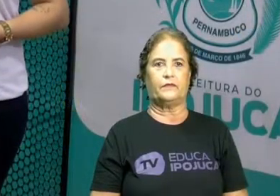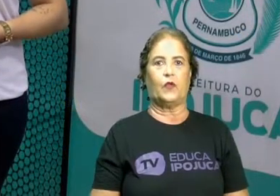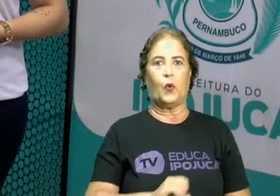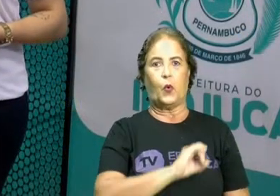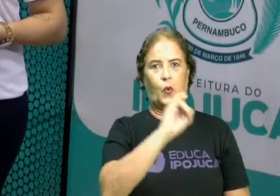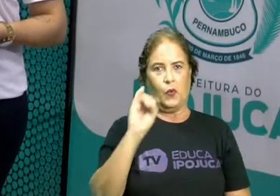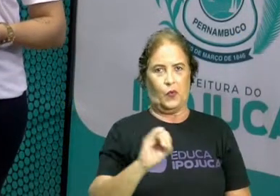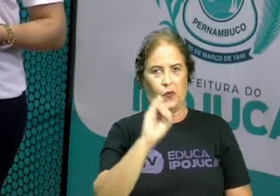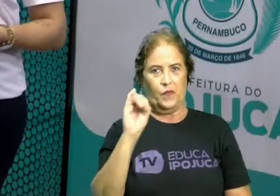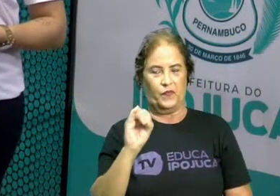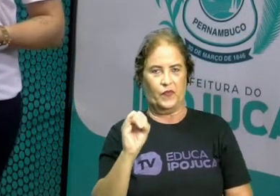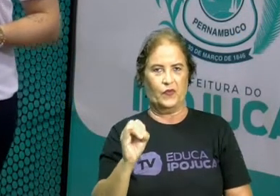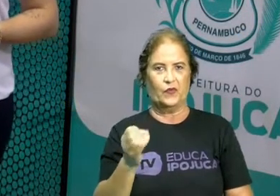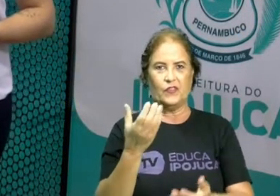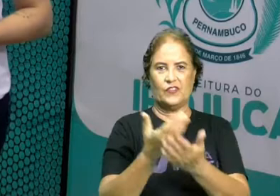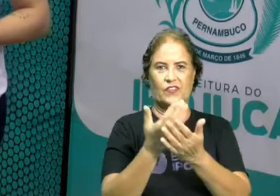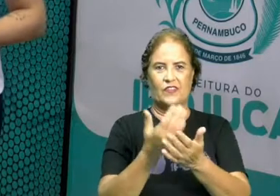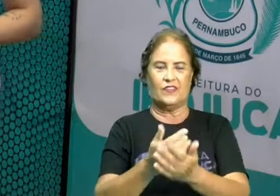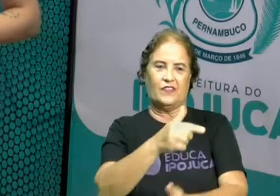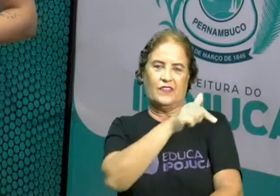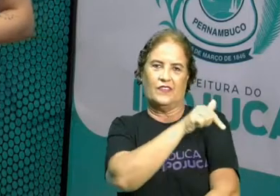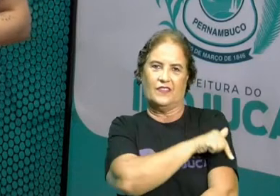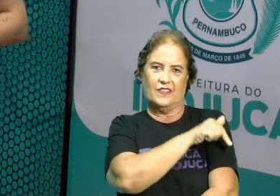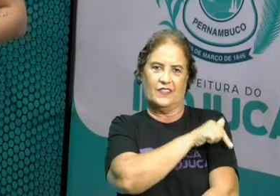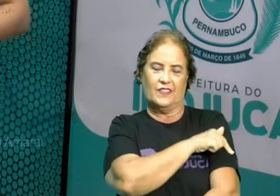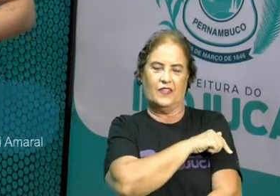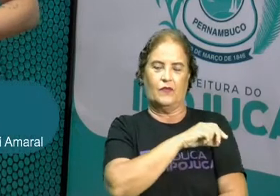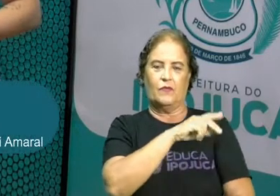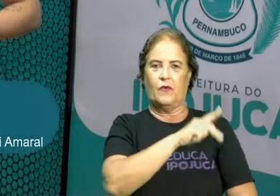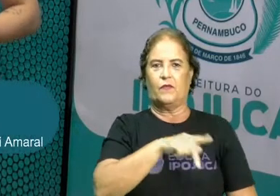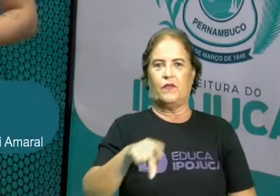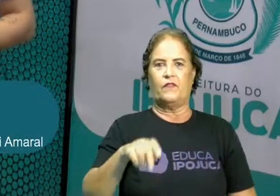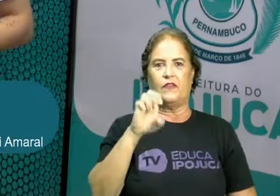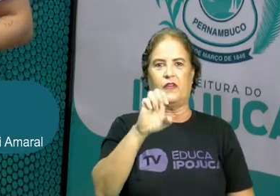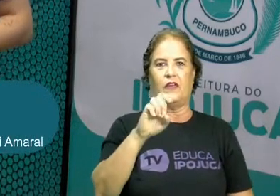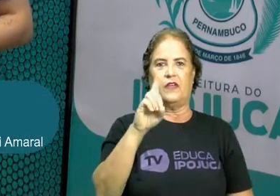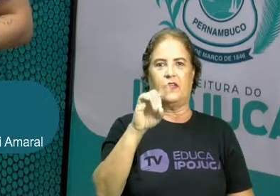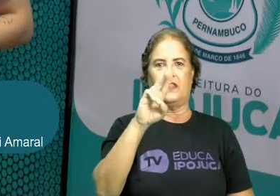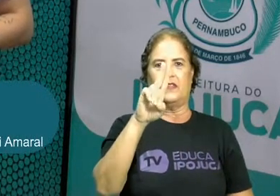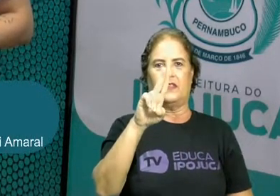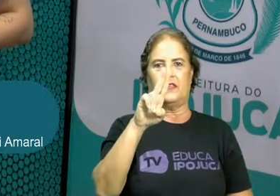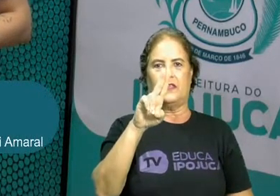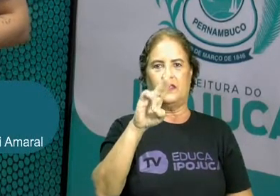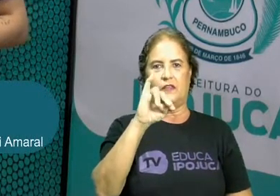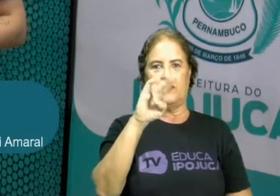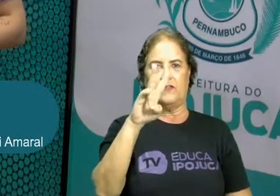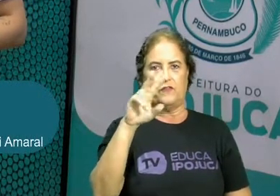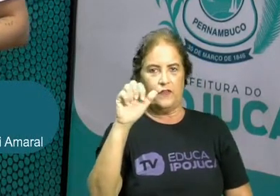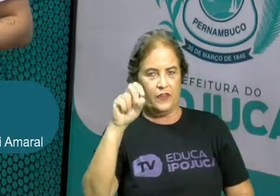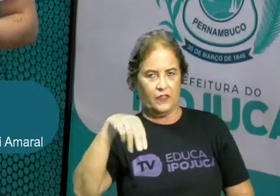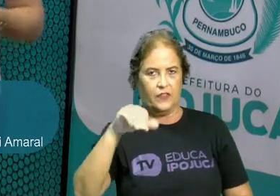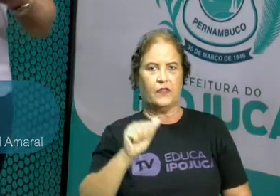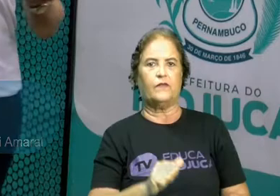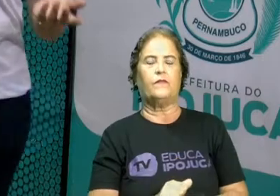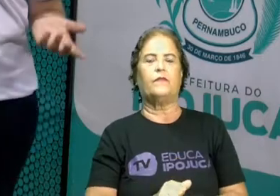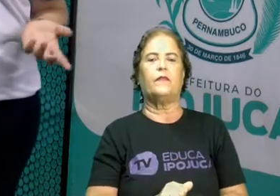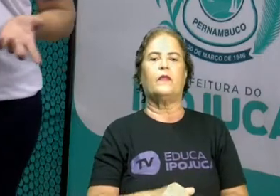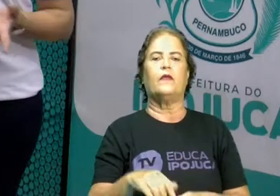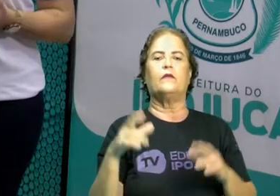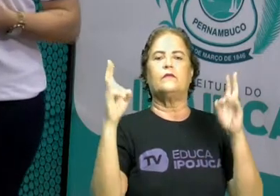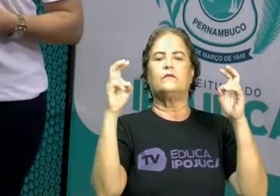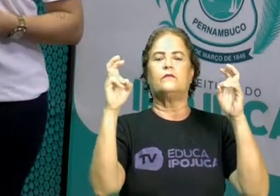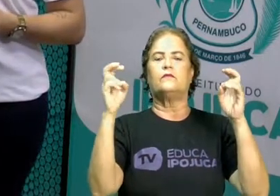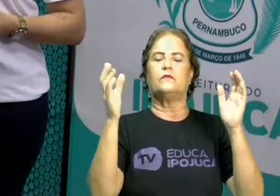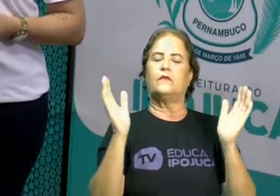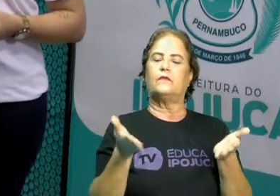Olá estudantes do sétimo ano, tudo bem? Sou Edivania Nunes, professora de língua portuguesa. Vamos à nossa aula. O tema da